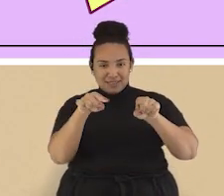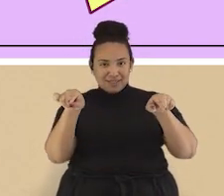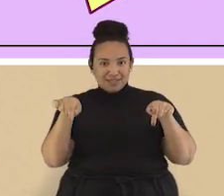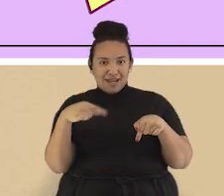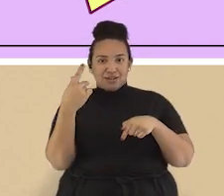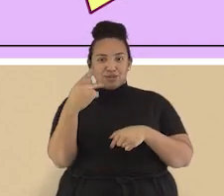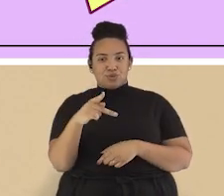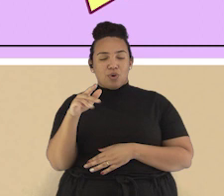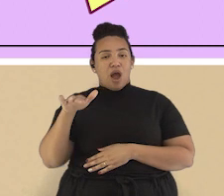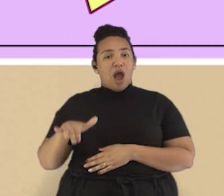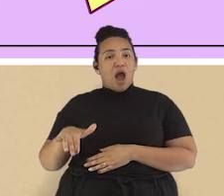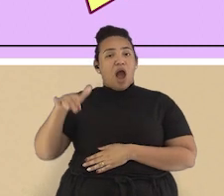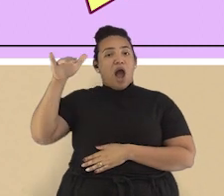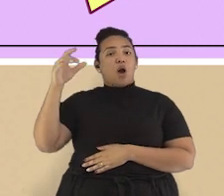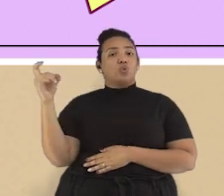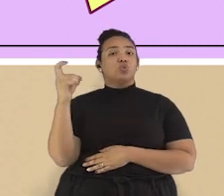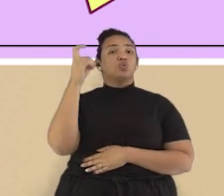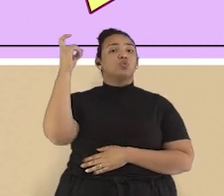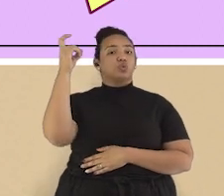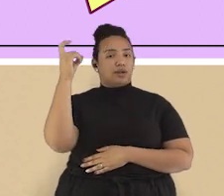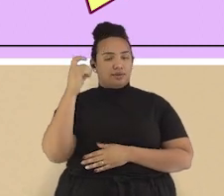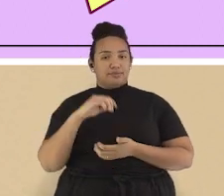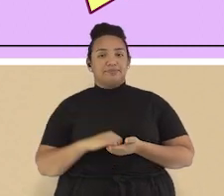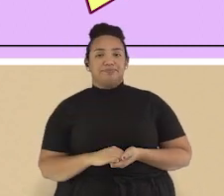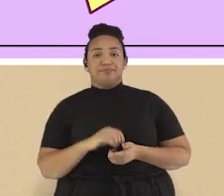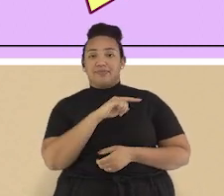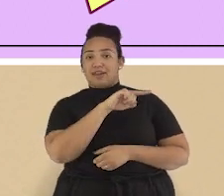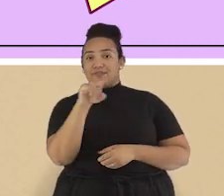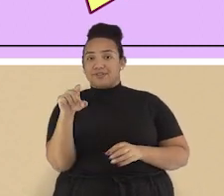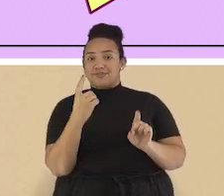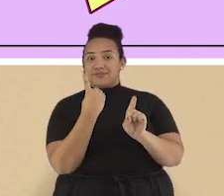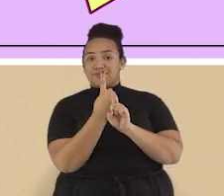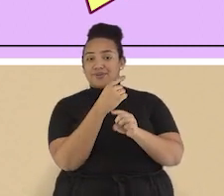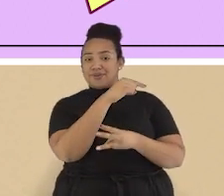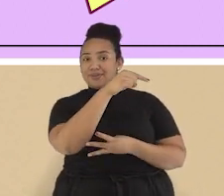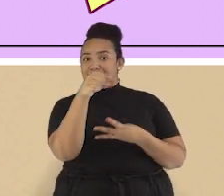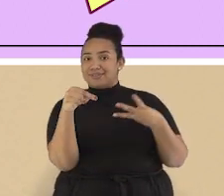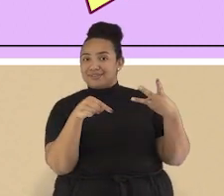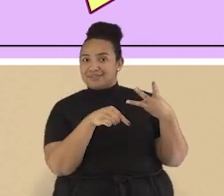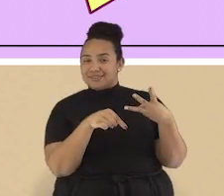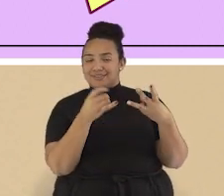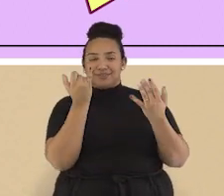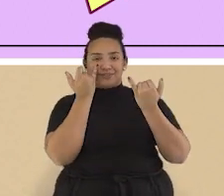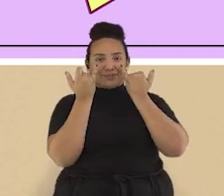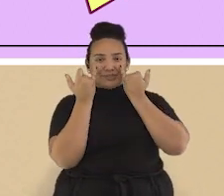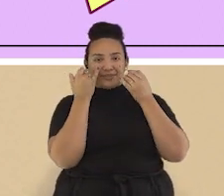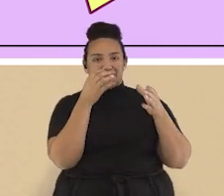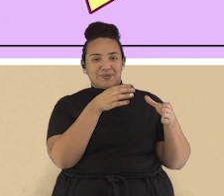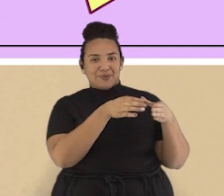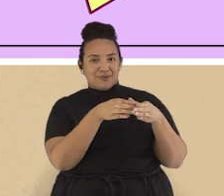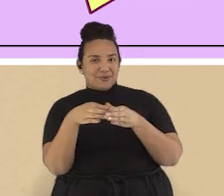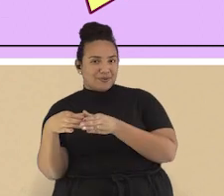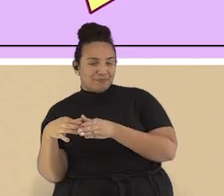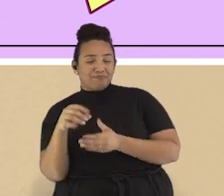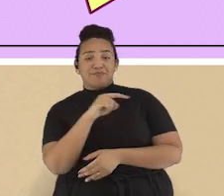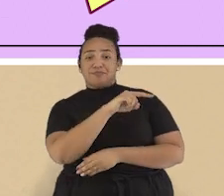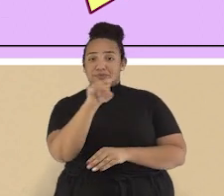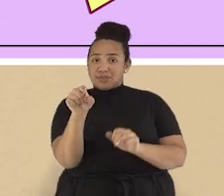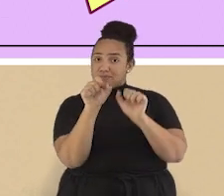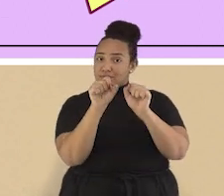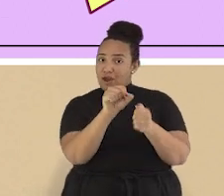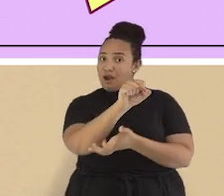dos integrantes da sua turma e, em seguida, encontrar a média, a mediana e a moda desse conjunto de